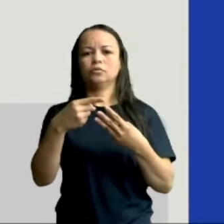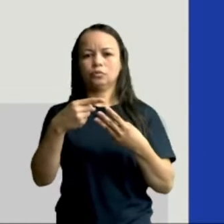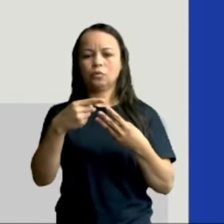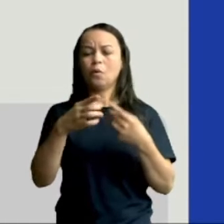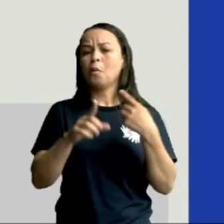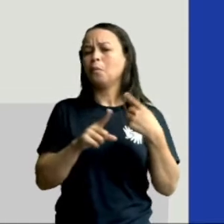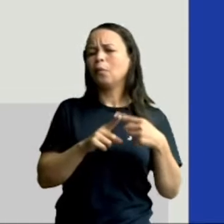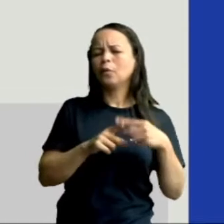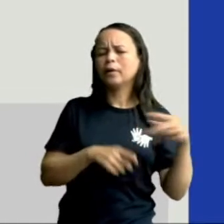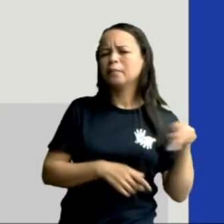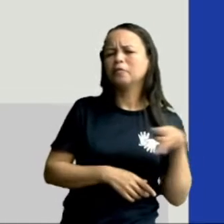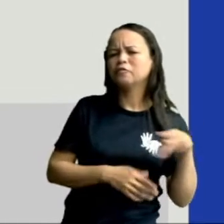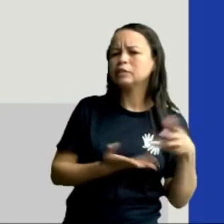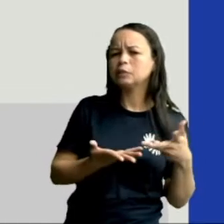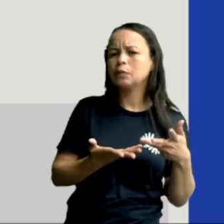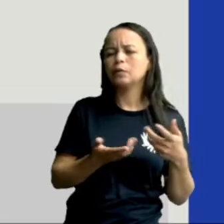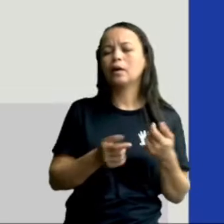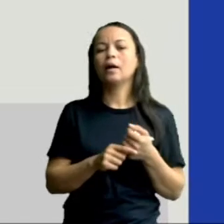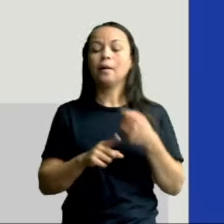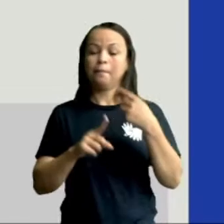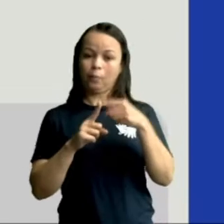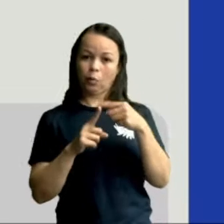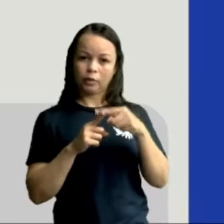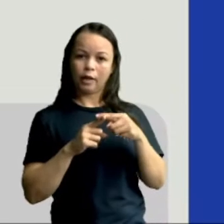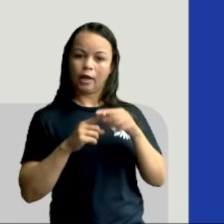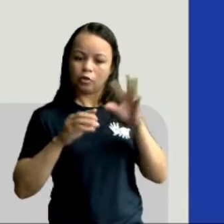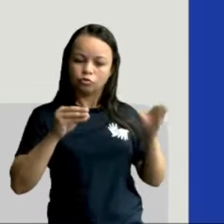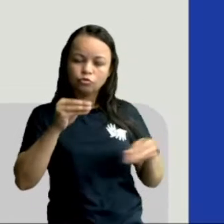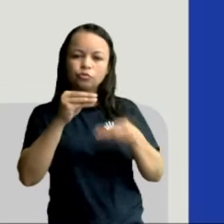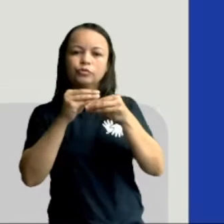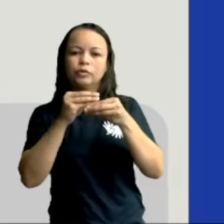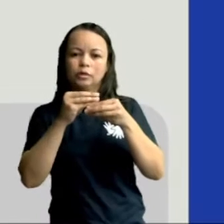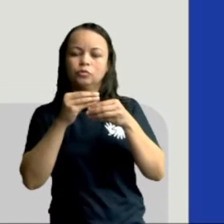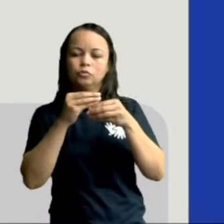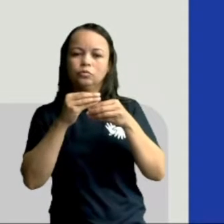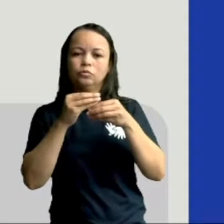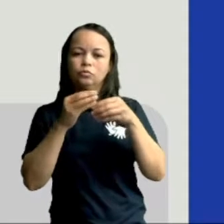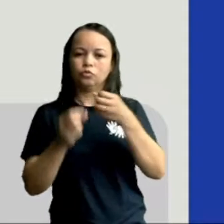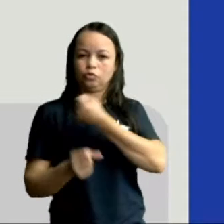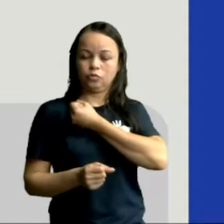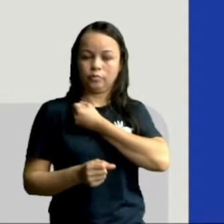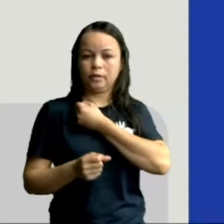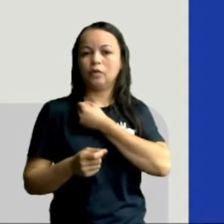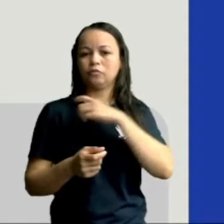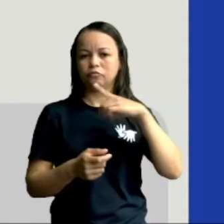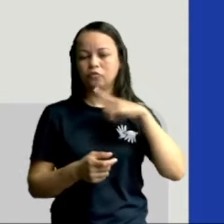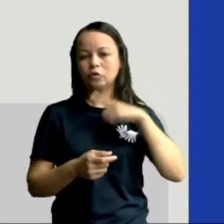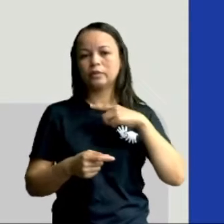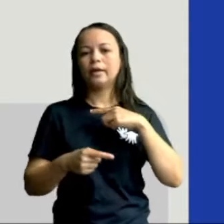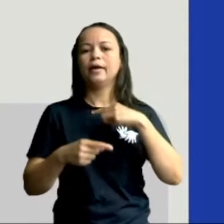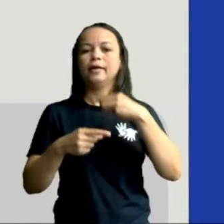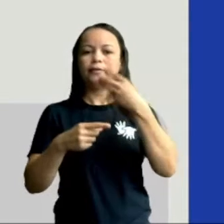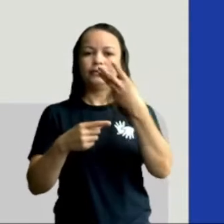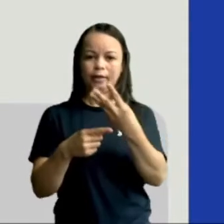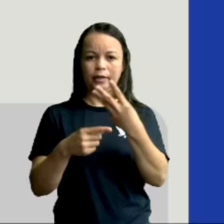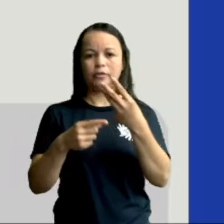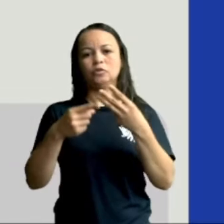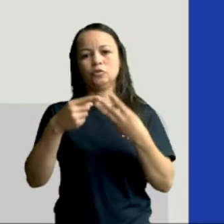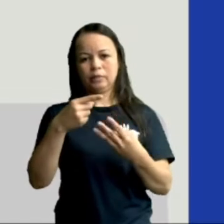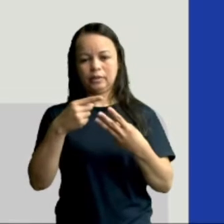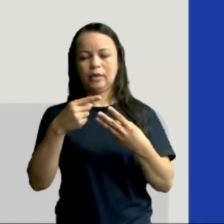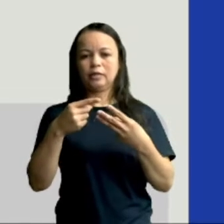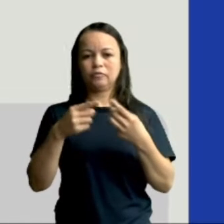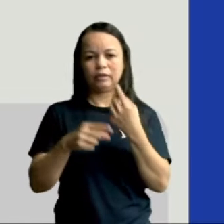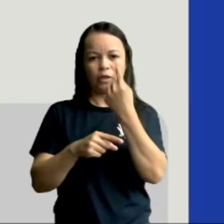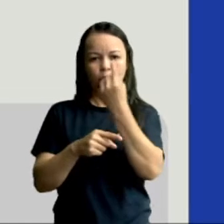professora? Porque adicionando os números que estão no numerador, eu vou ter 3. 3 sobre 3 vai me dar 1